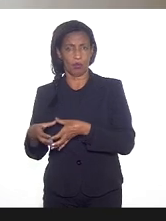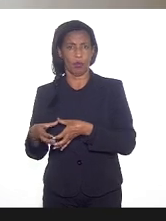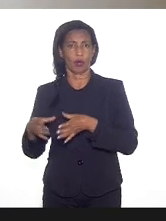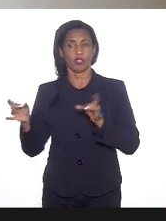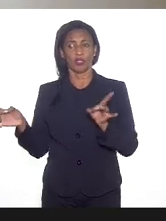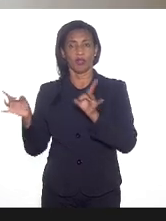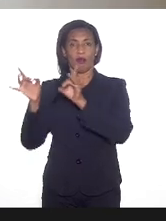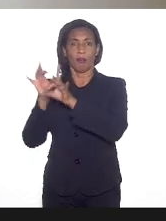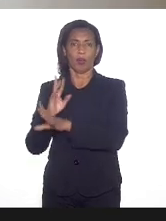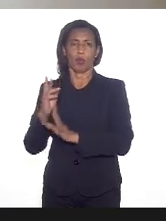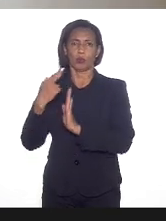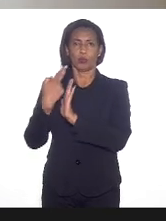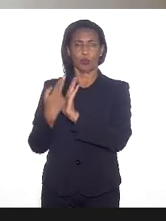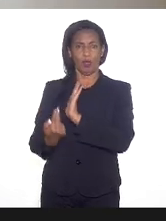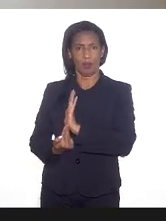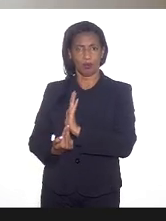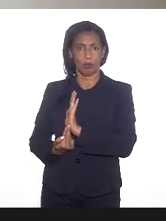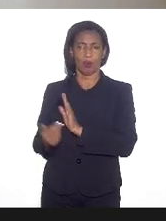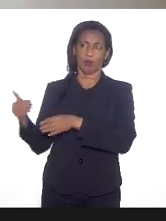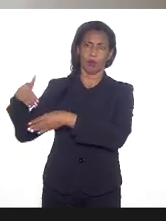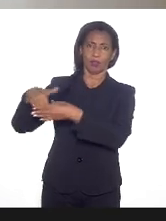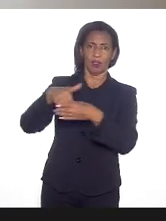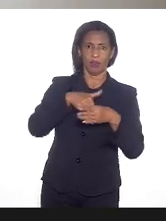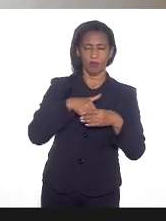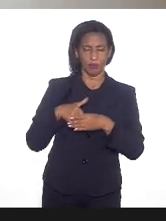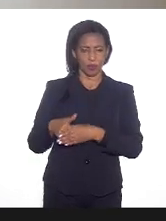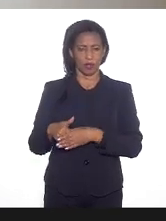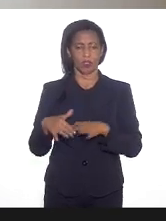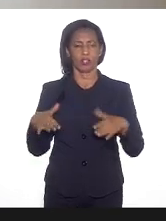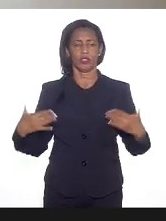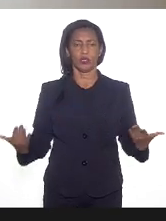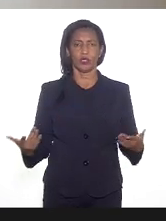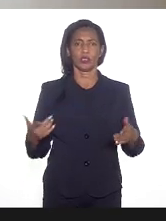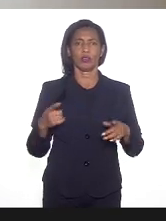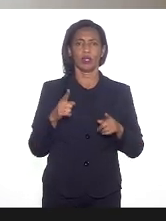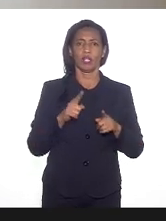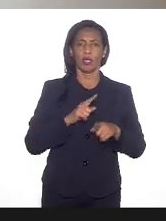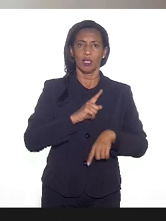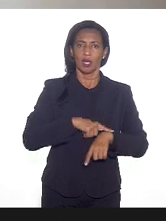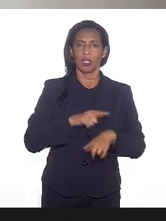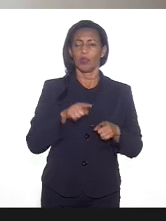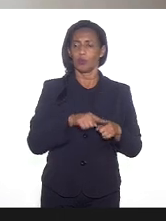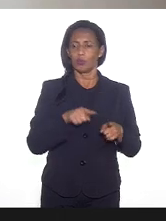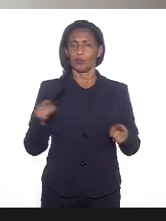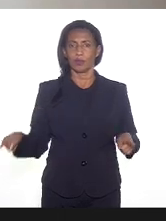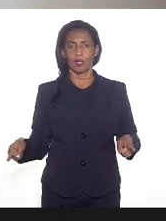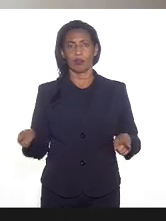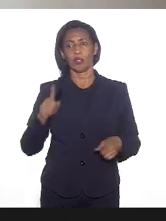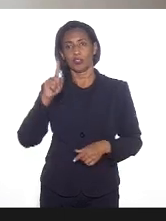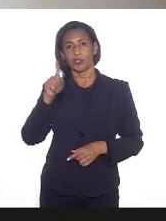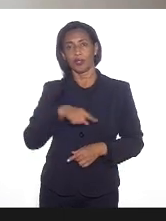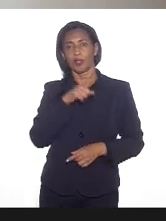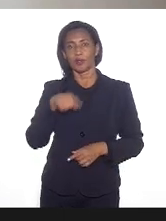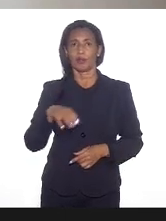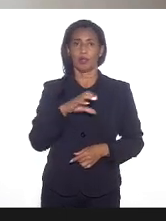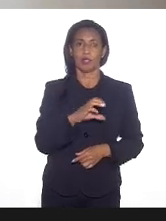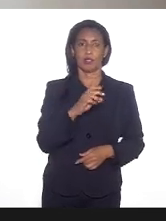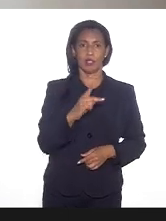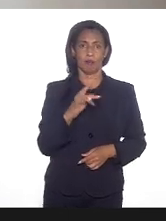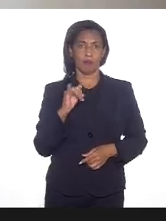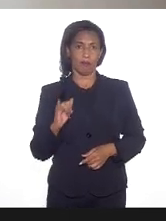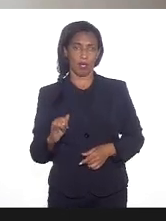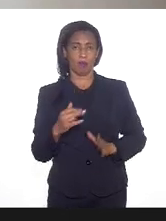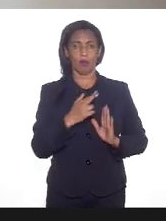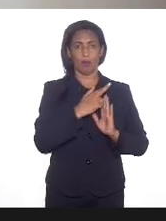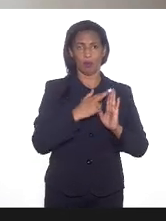amadurecimento do relatório para colocá-lo em votação, estando ali naquele prazo onde a gente suspendeu os trabalhos da CPI para que o relatório pudesse